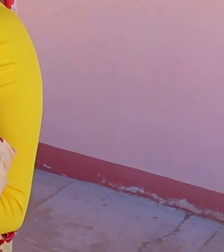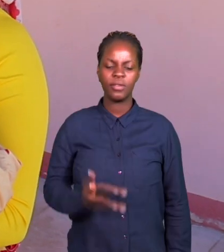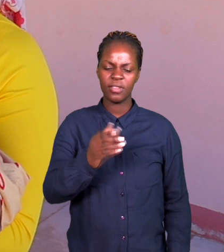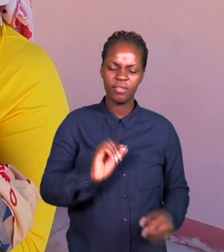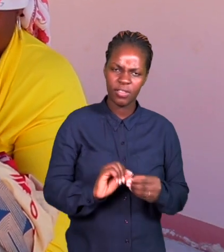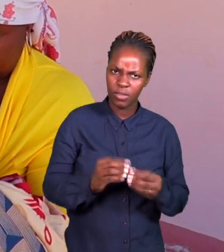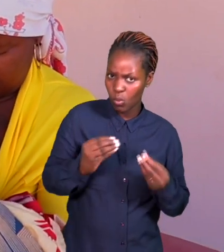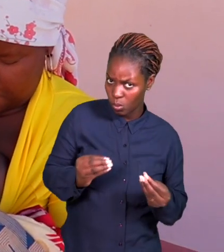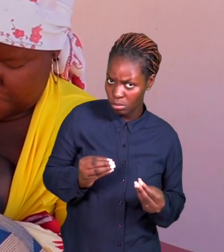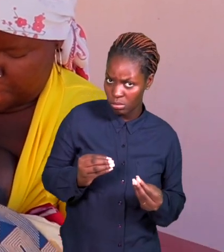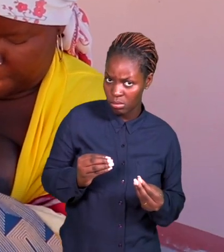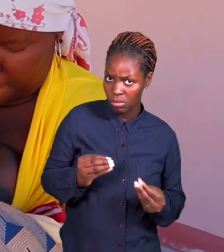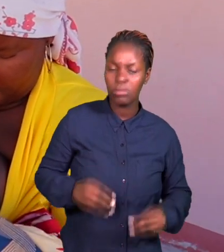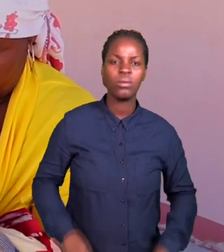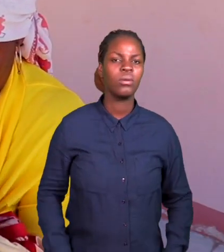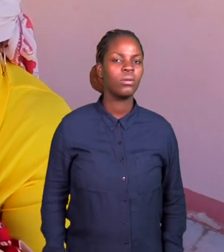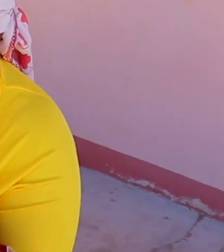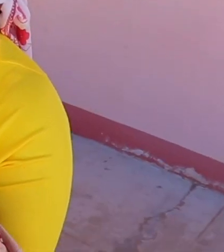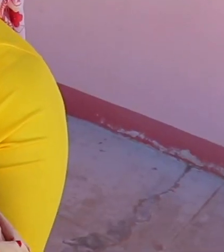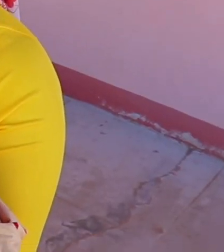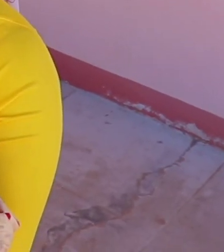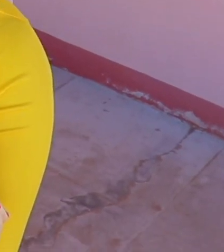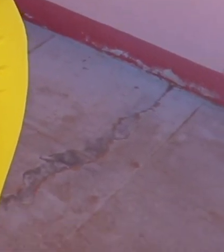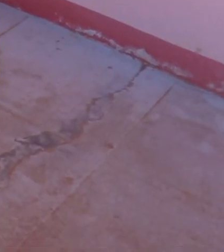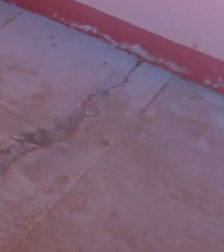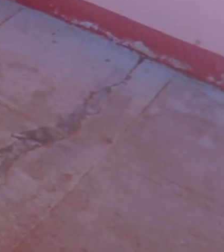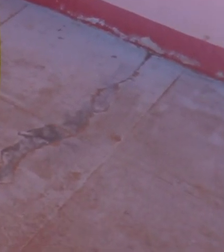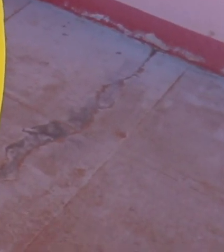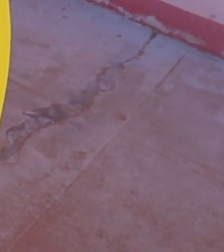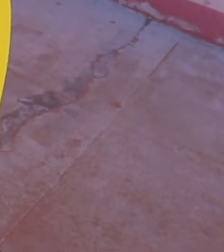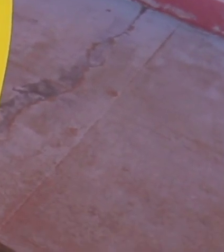Fora da blusa. Como é que tem sido?